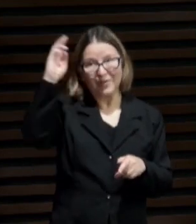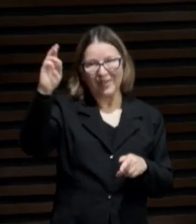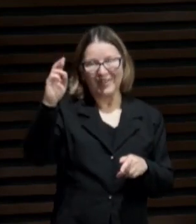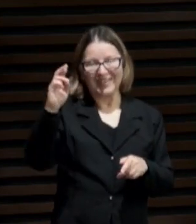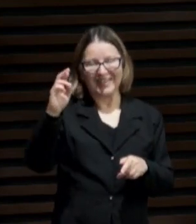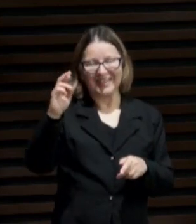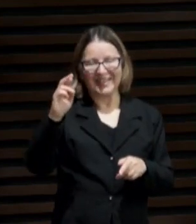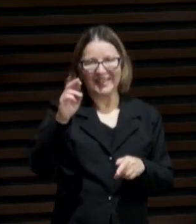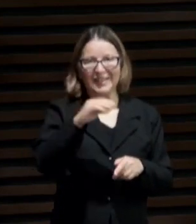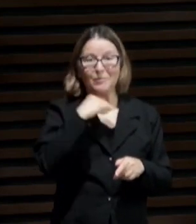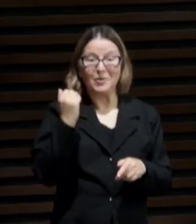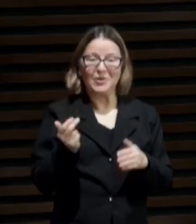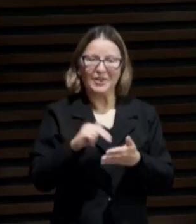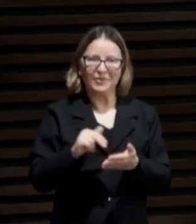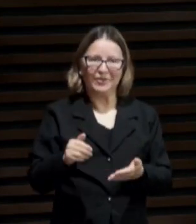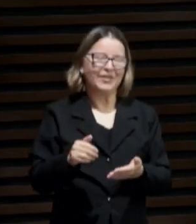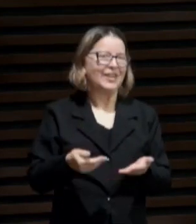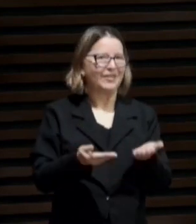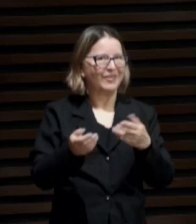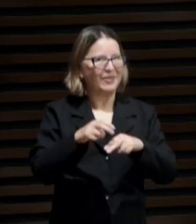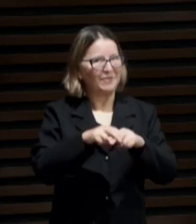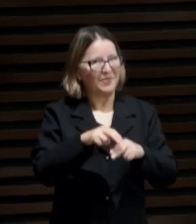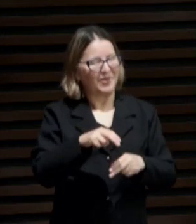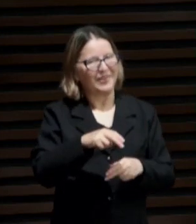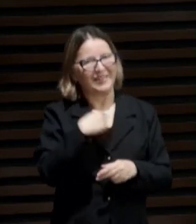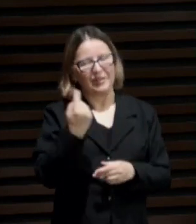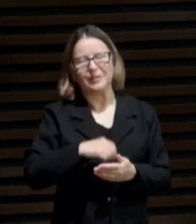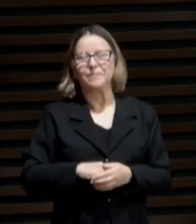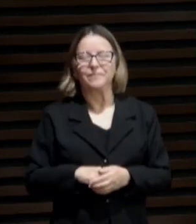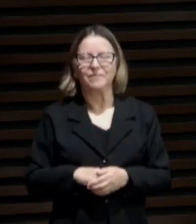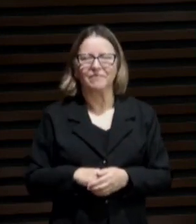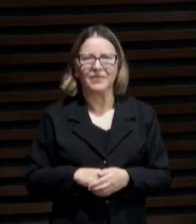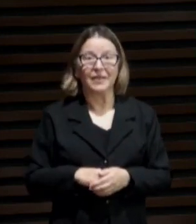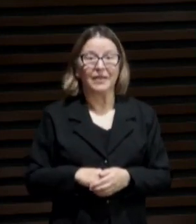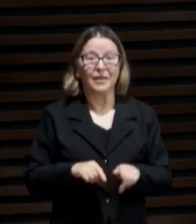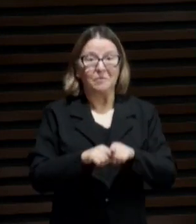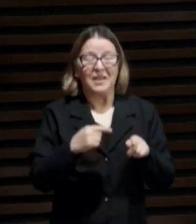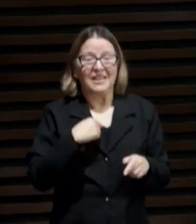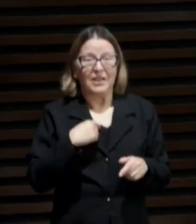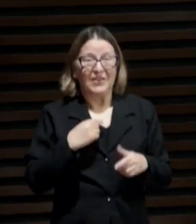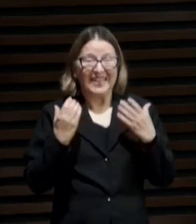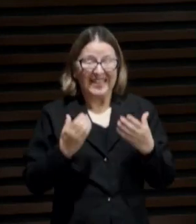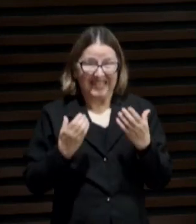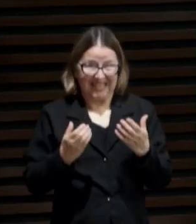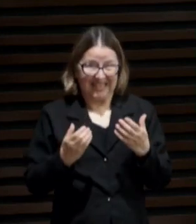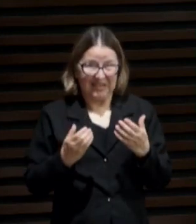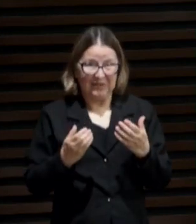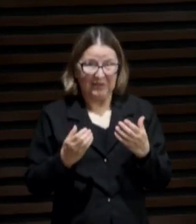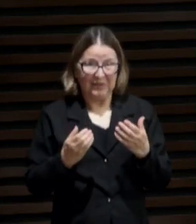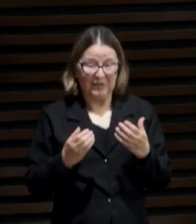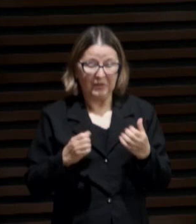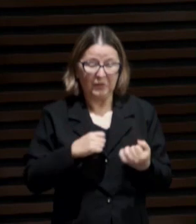querer viver para mim, que o mundo rode em volta do meu umbigo, e eu começo a viver para a glória de Deus e para